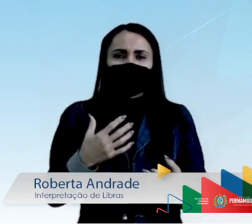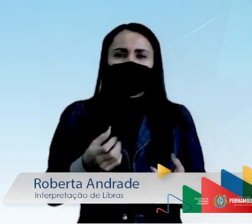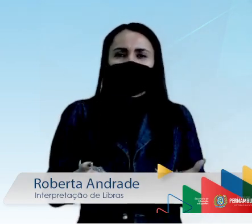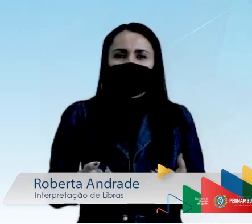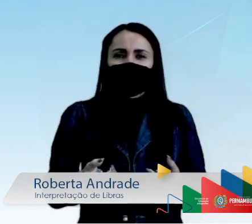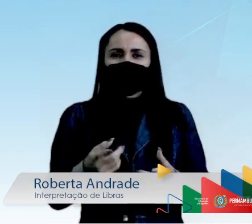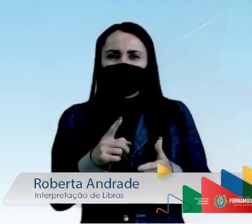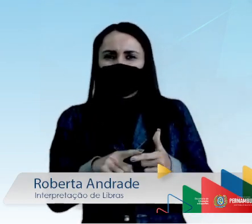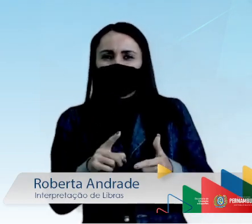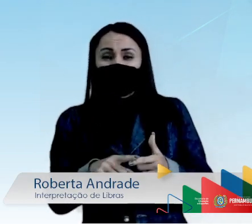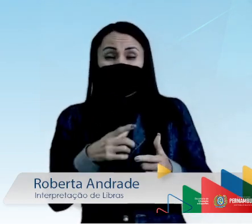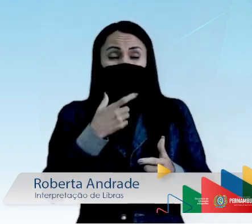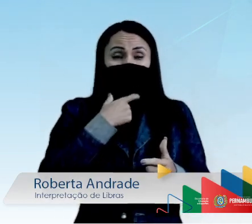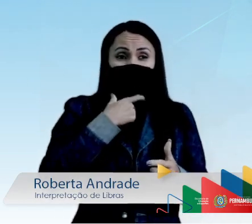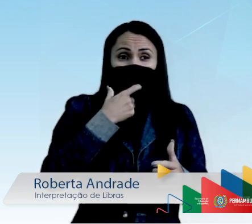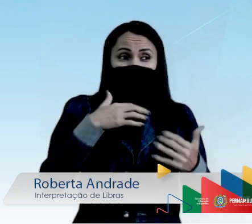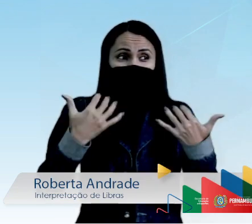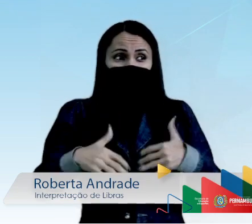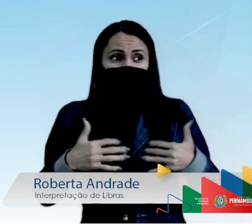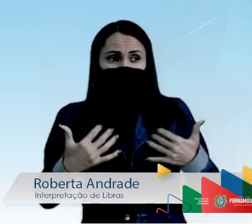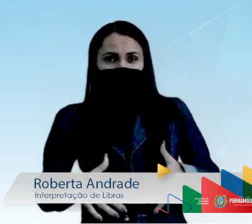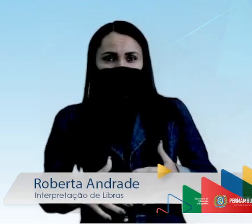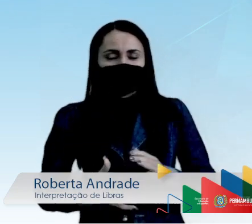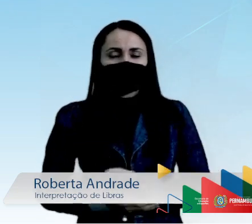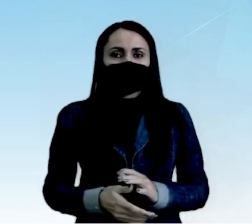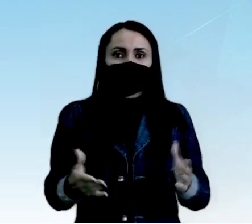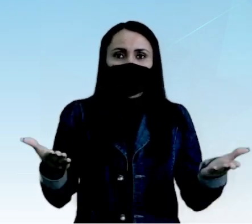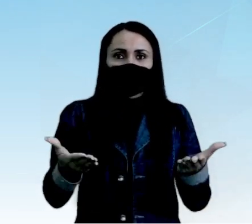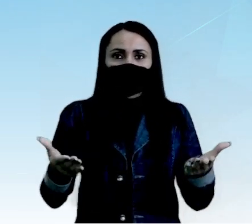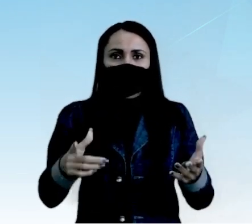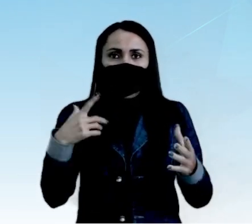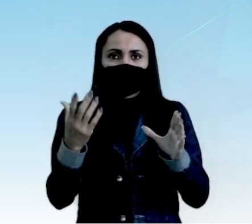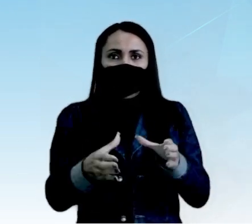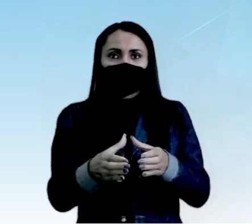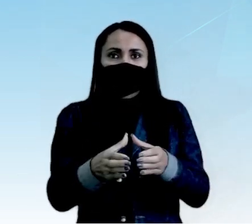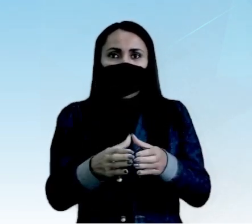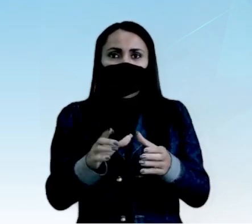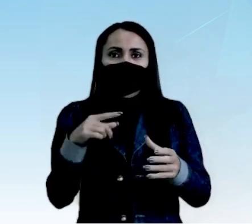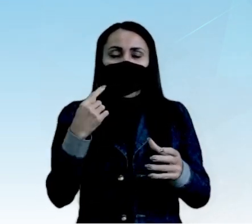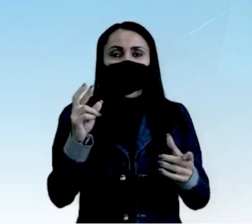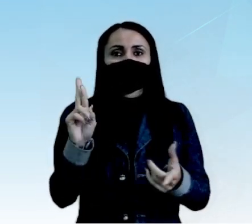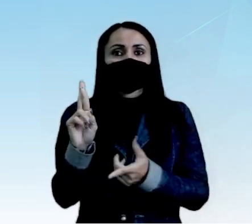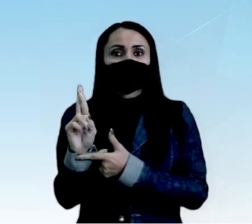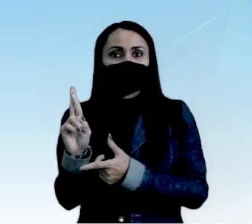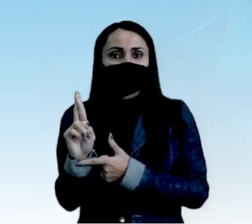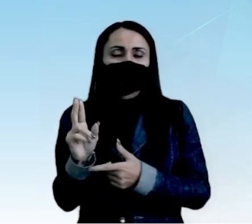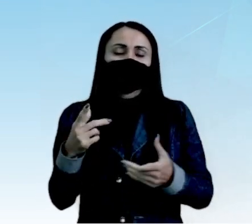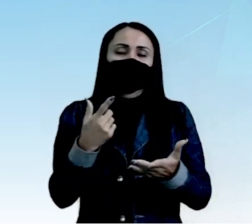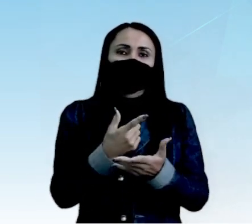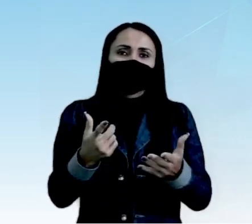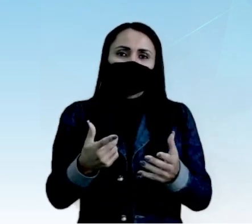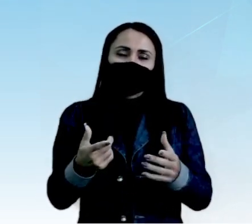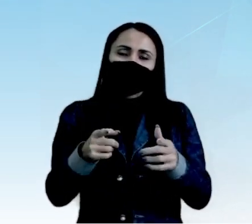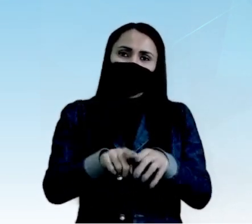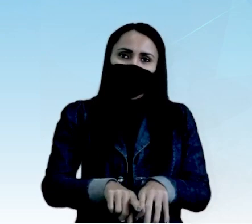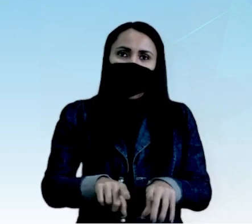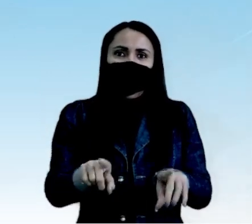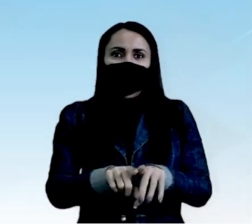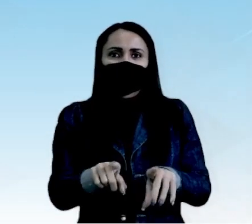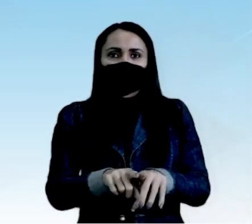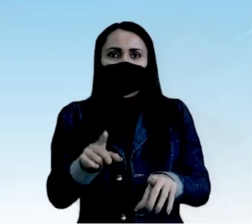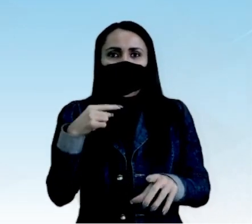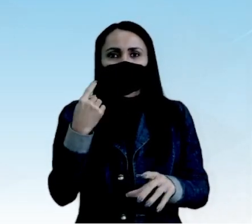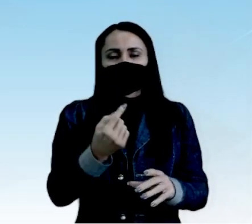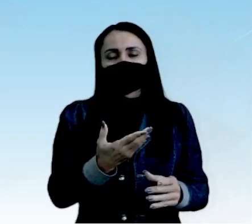nessa diferente temperatura é assim, tá? Então, hoje a gente está com a equipe aqui, a nossa grande Roberta, tá nossa parceira, e ele,